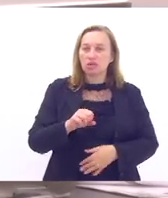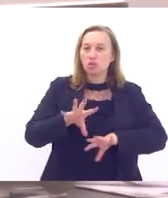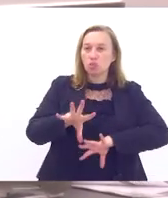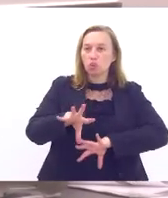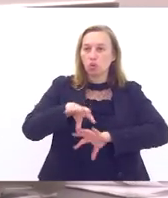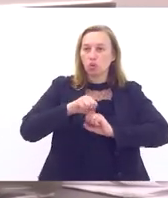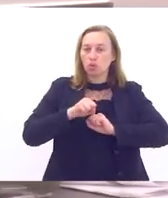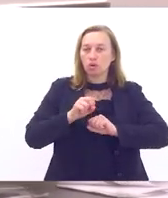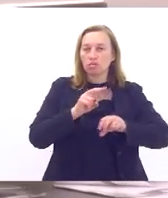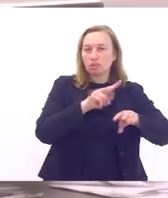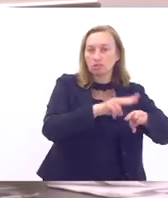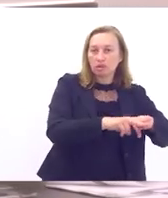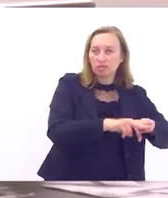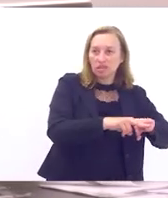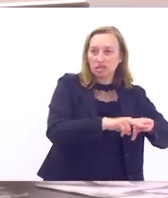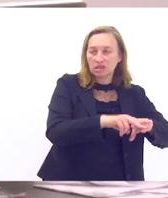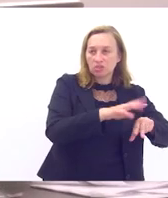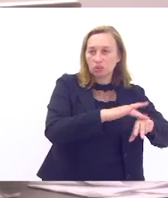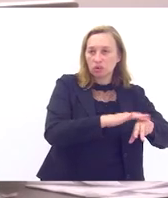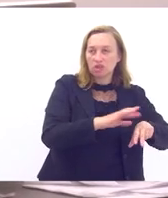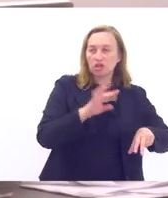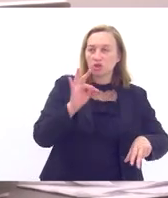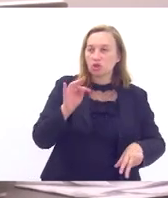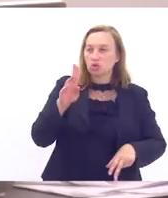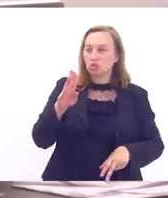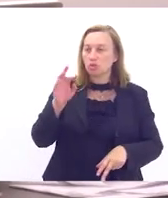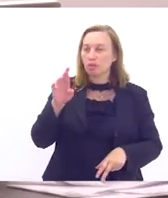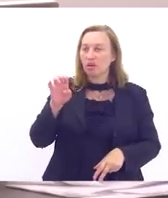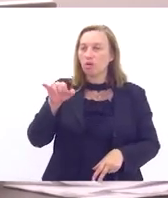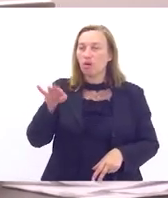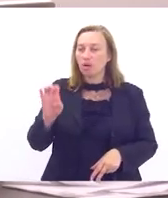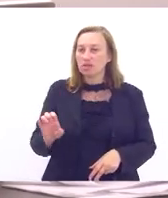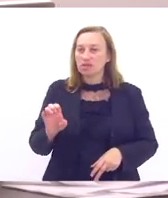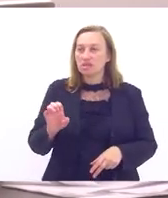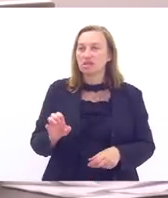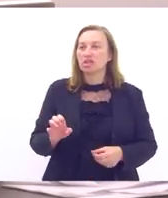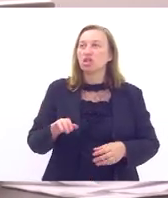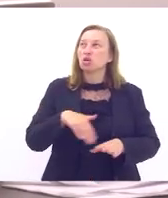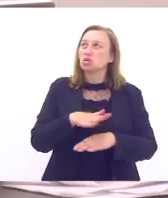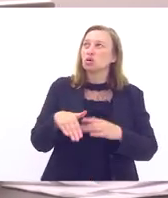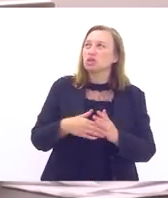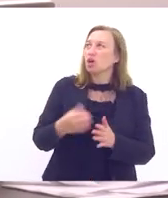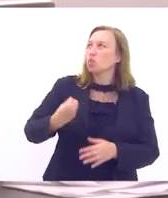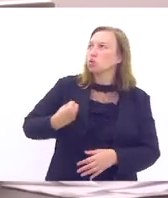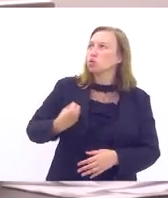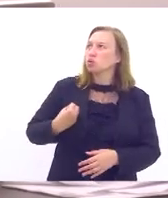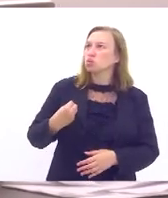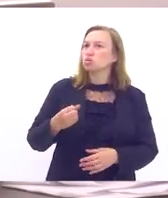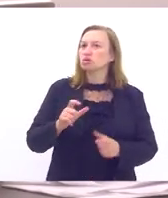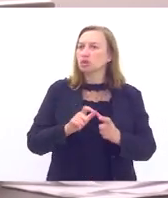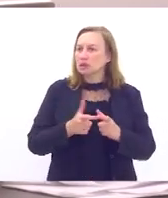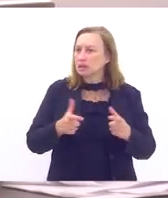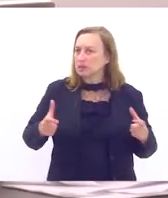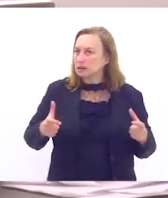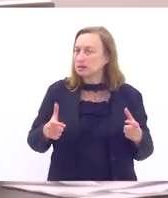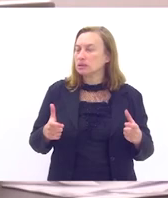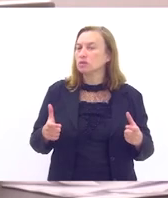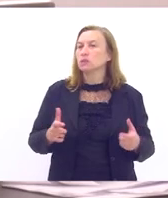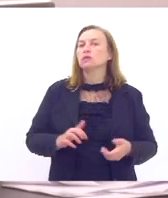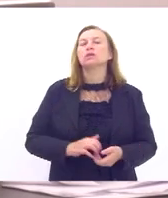prisão no número total dos ocorridos no município do Rio de Janeiro tem aumentado drasticamente,